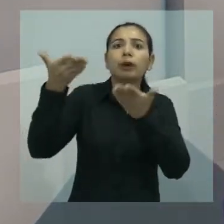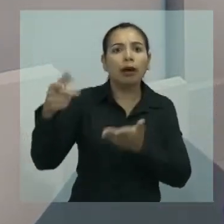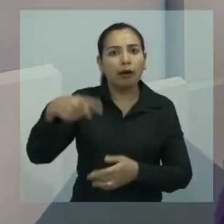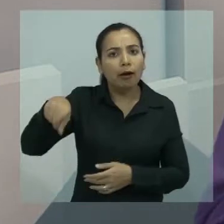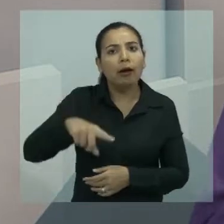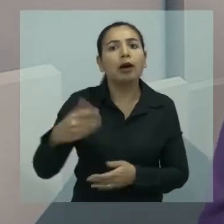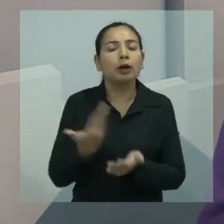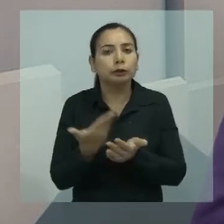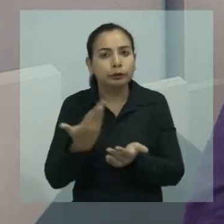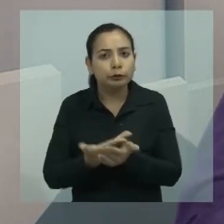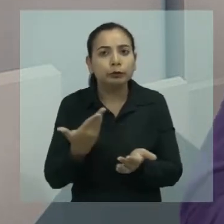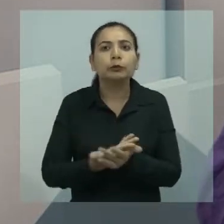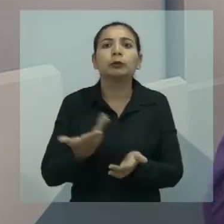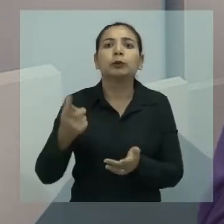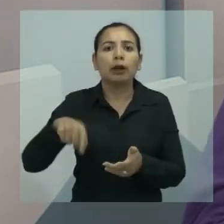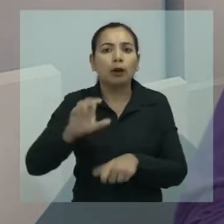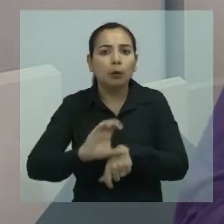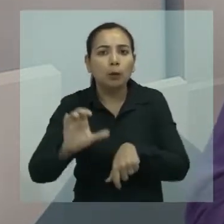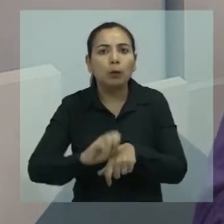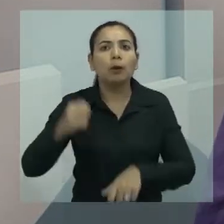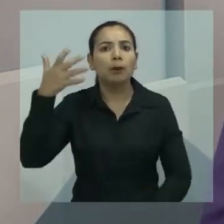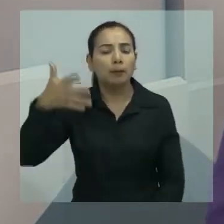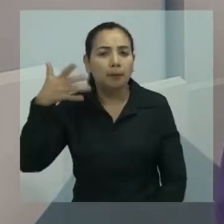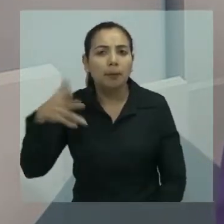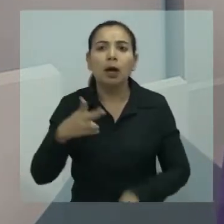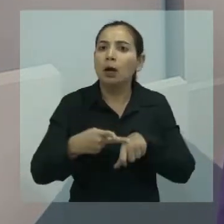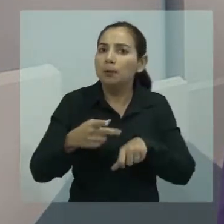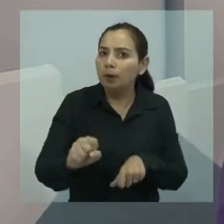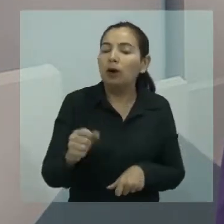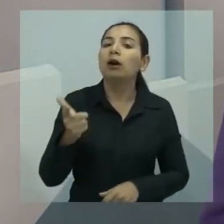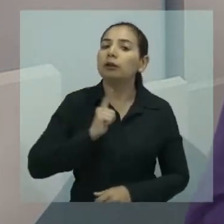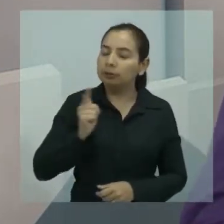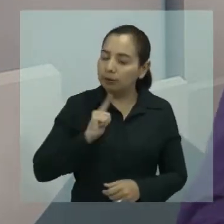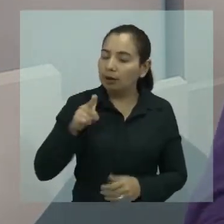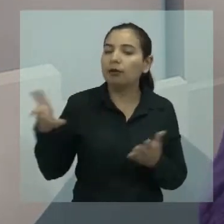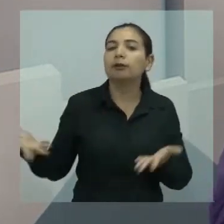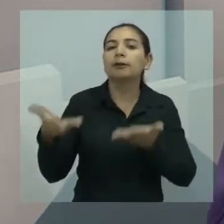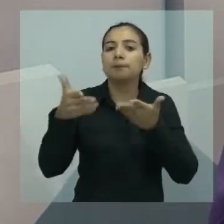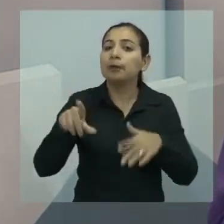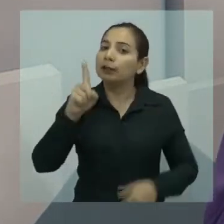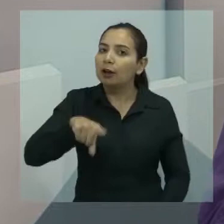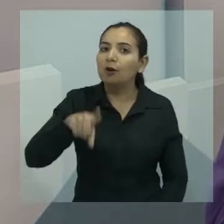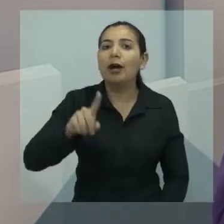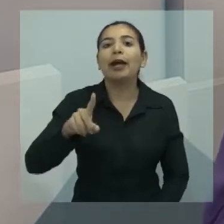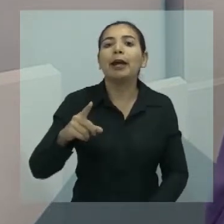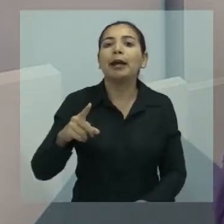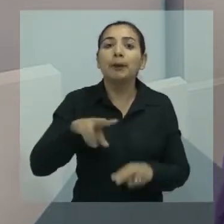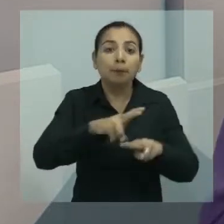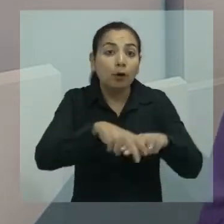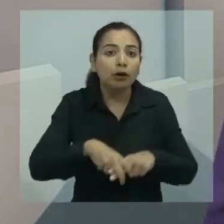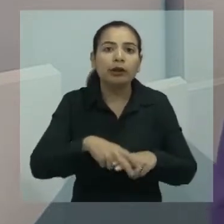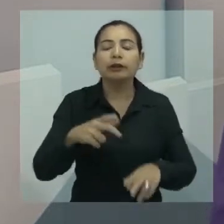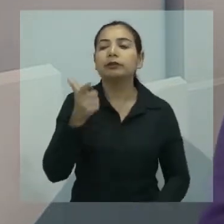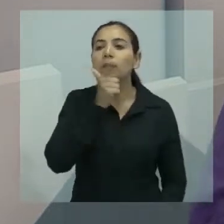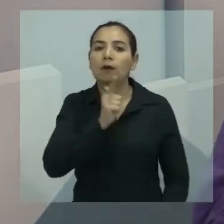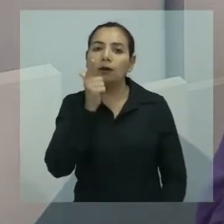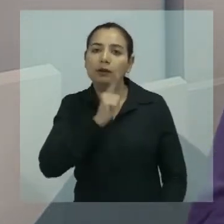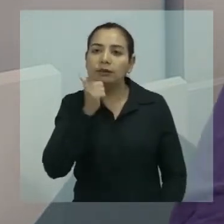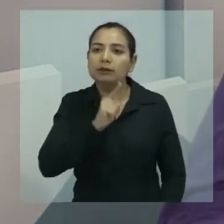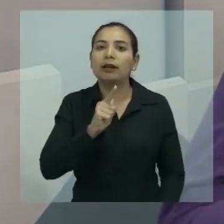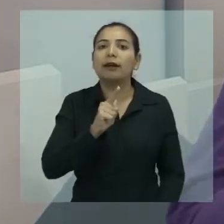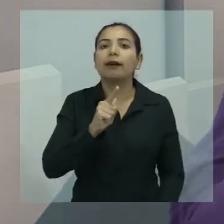de professores, vem implementando análises ou, em alguns casos, até um sistema próprio de avaliação que acompanha a